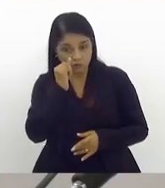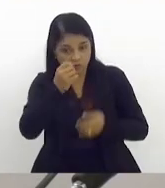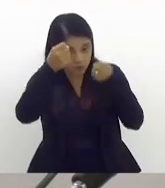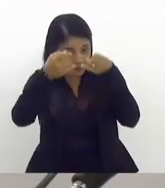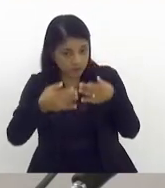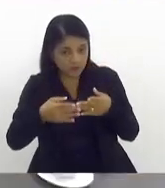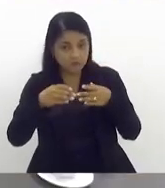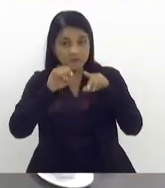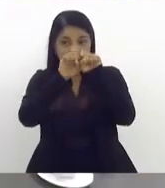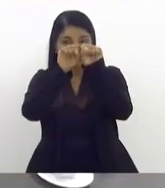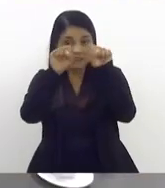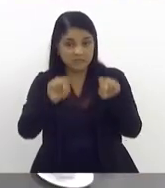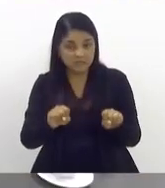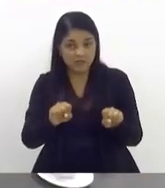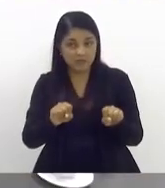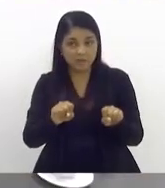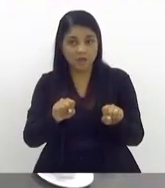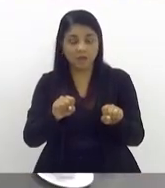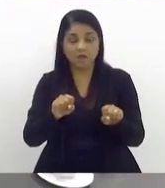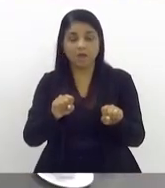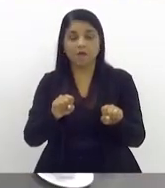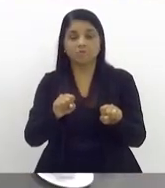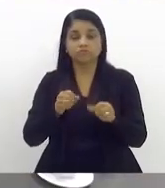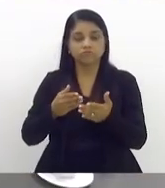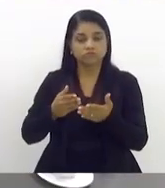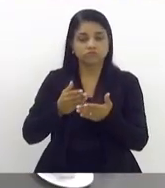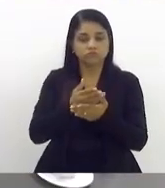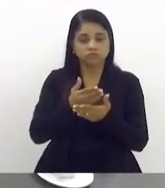O sistema diz que ele deu entrada em